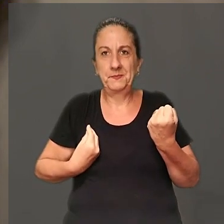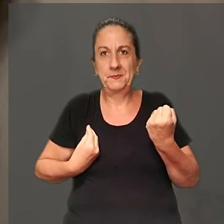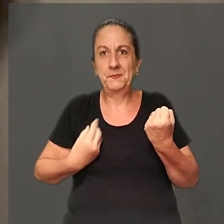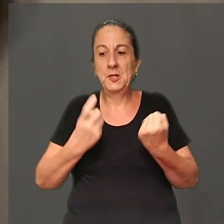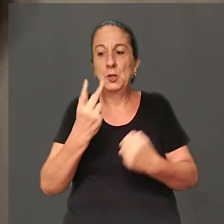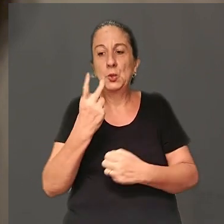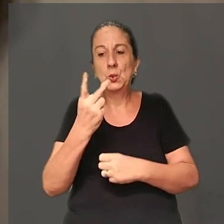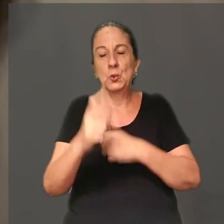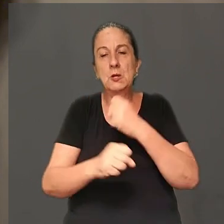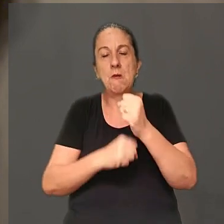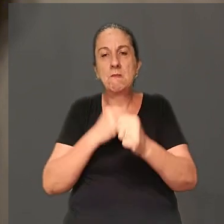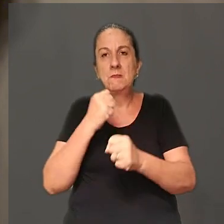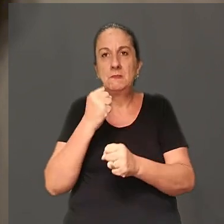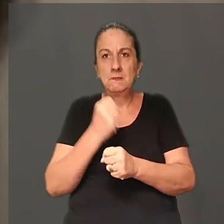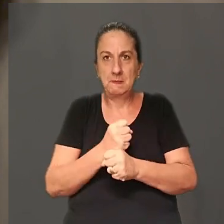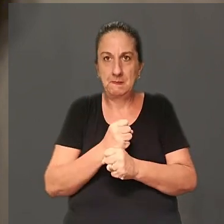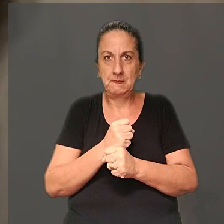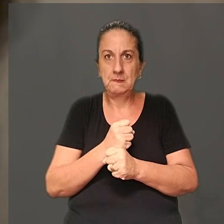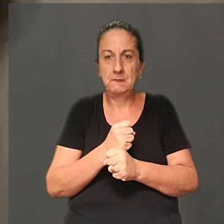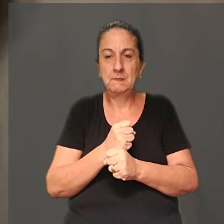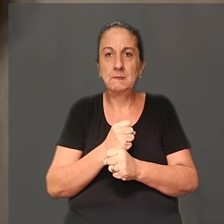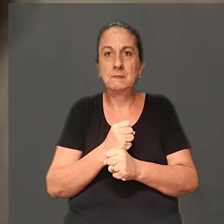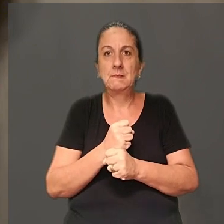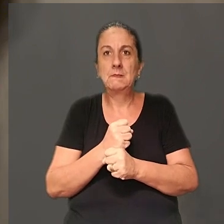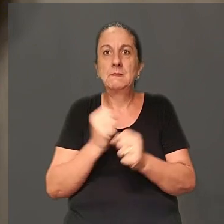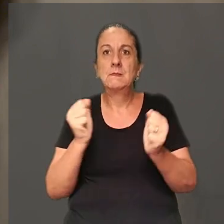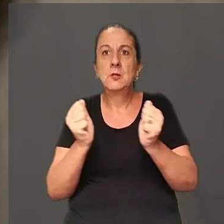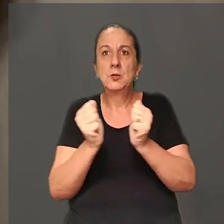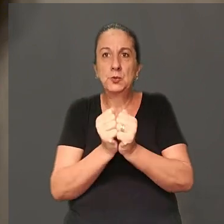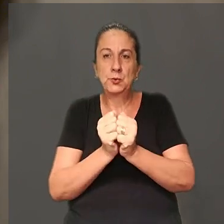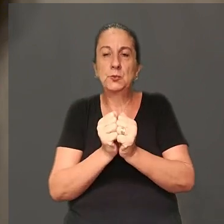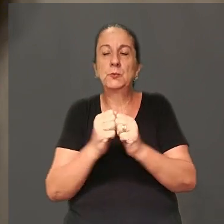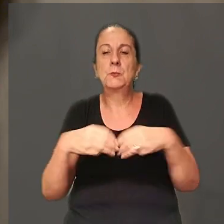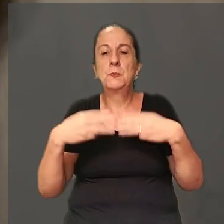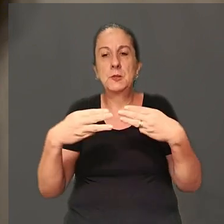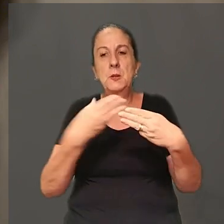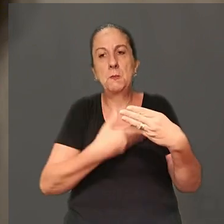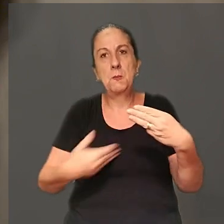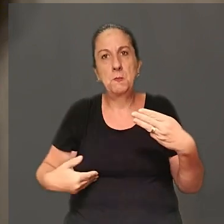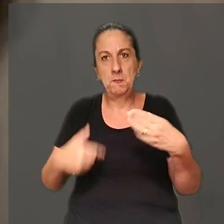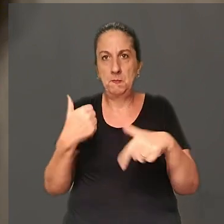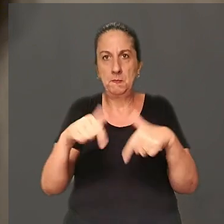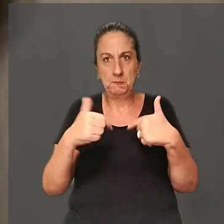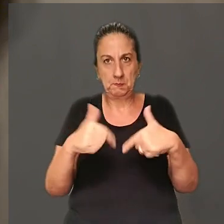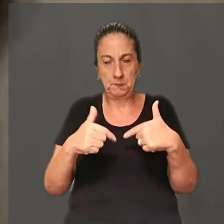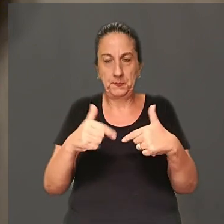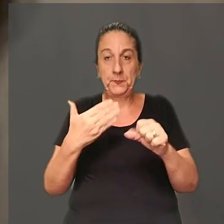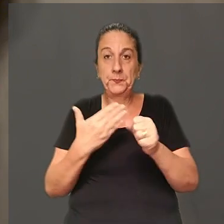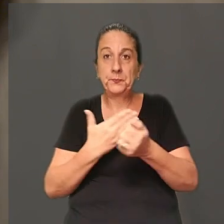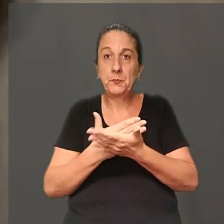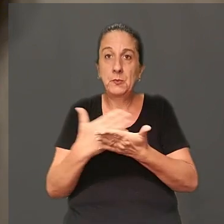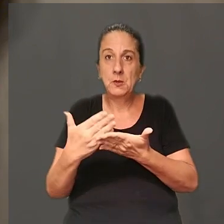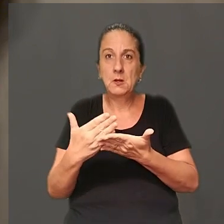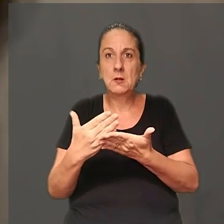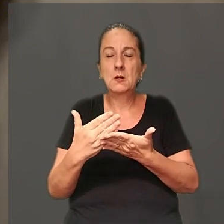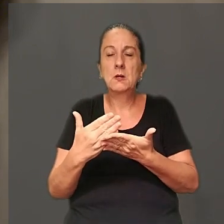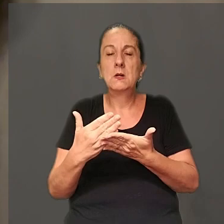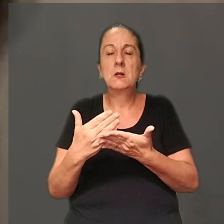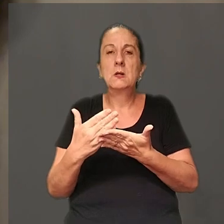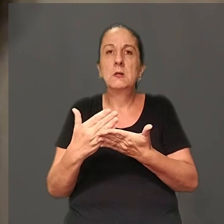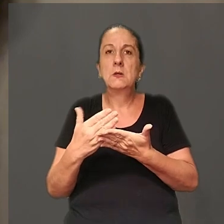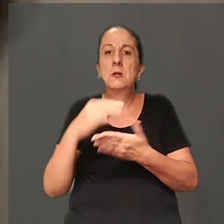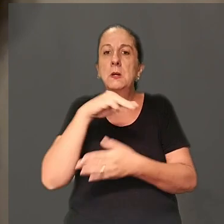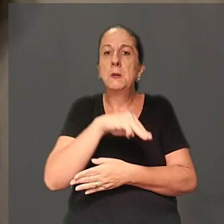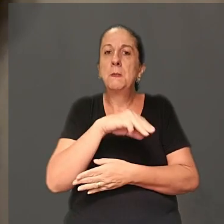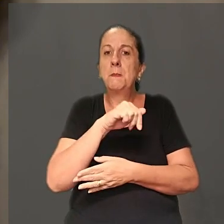os 12 anos de membro do Ministério Público do Trabalho. Ingressei no Ministério Público do Trabalho